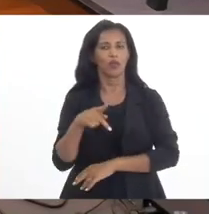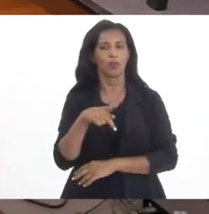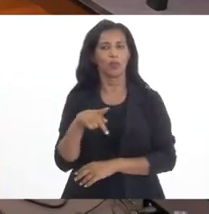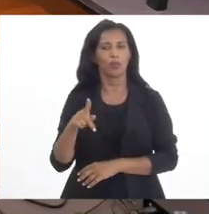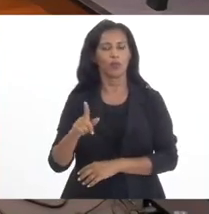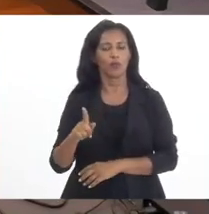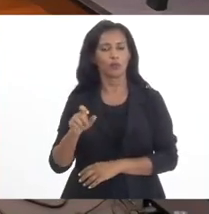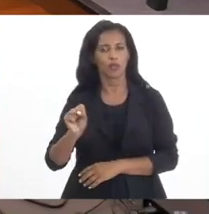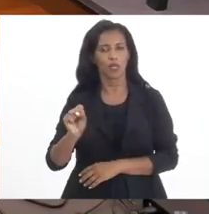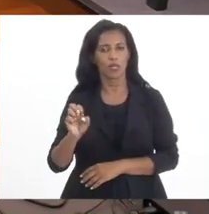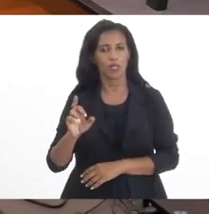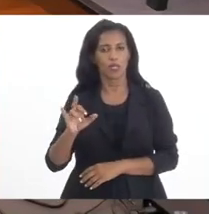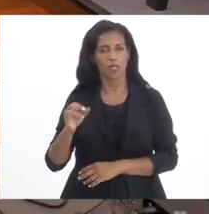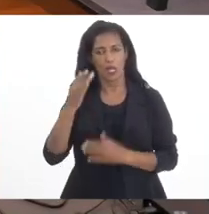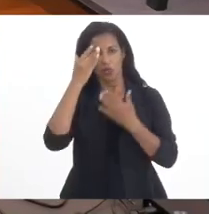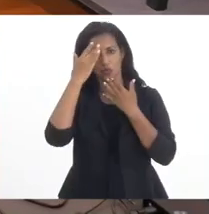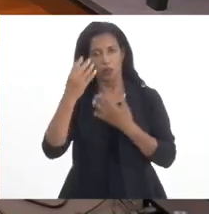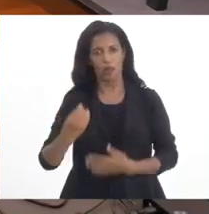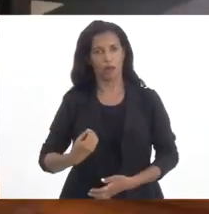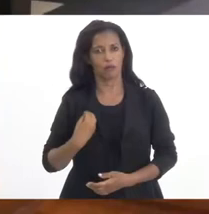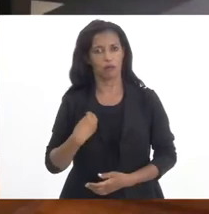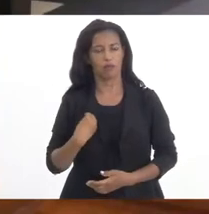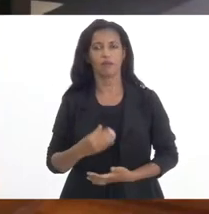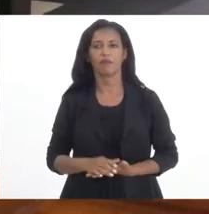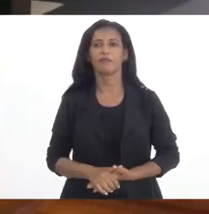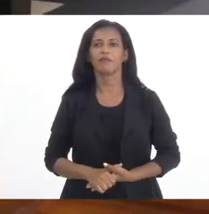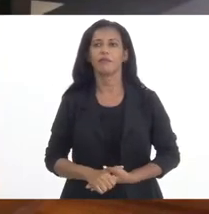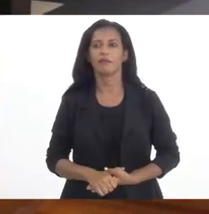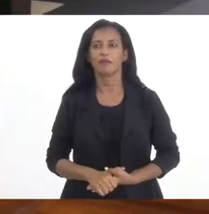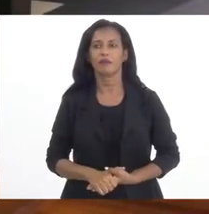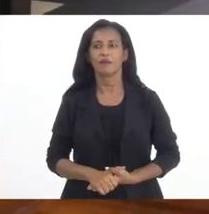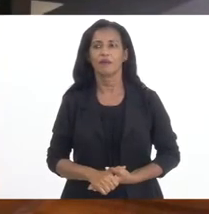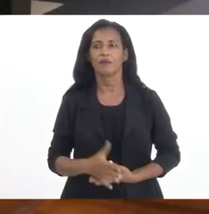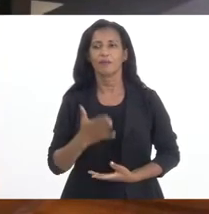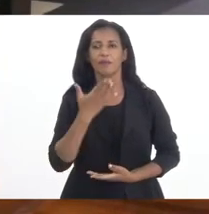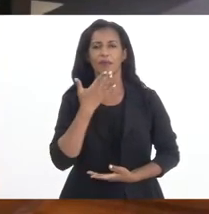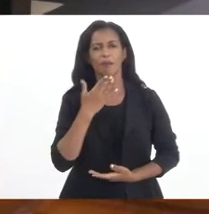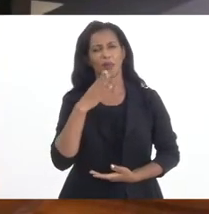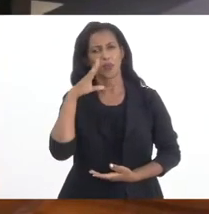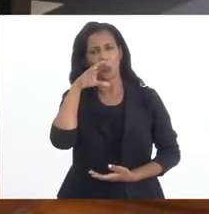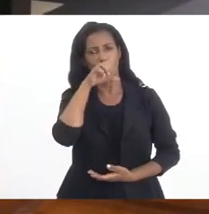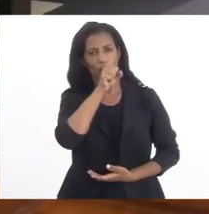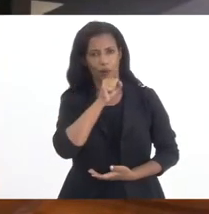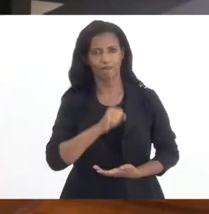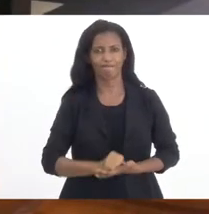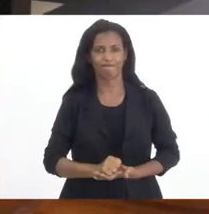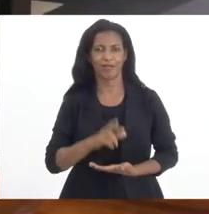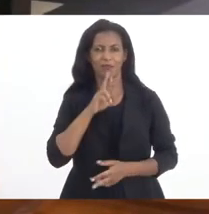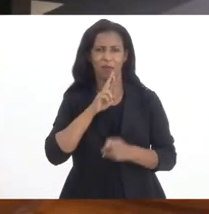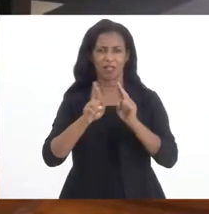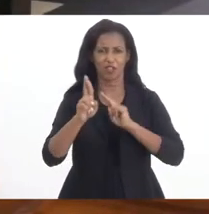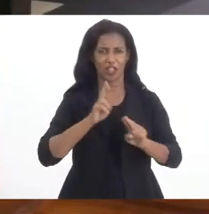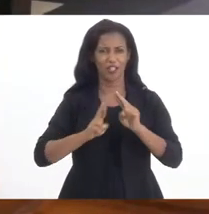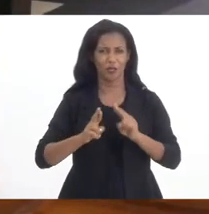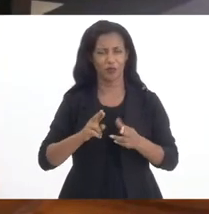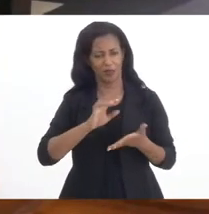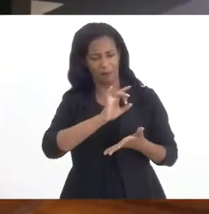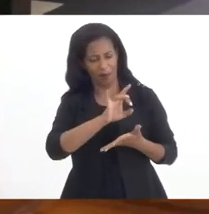Leite. Obrigado pela presença mais uma vez. Peço aí objetividade, apesar de ter que responder muitas